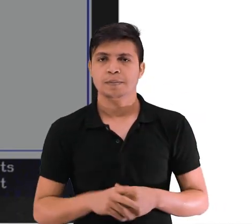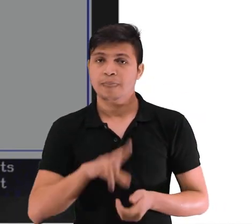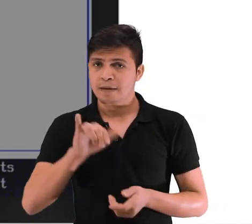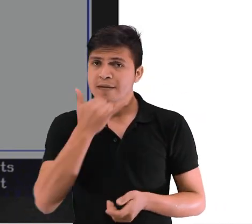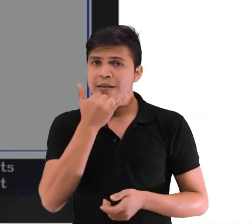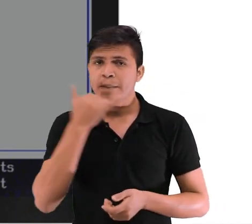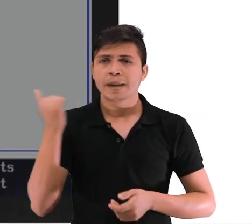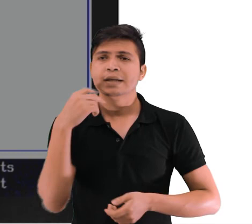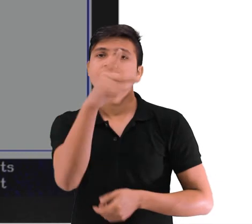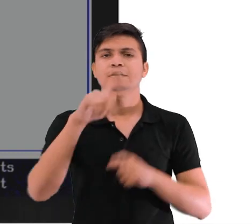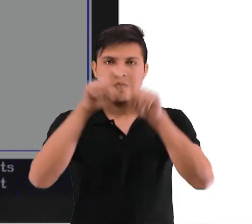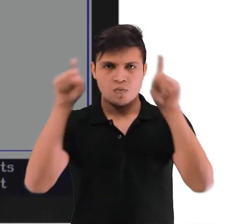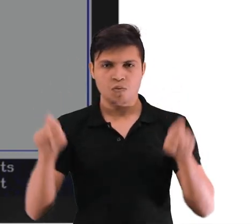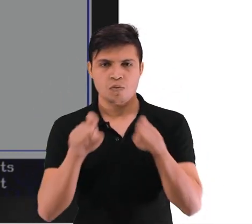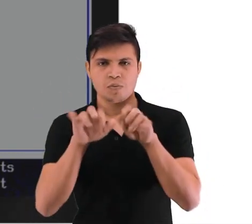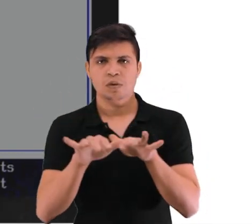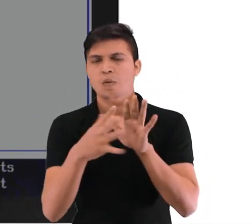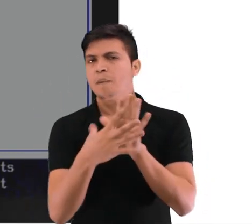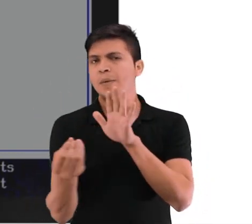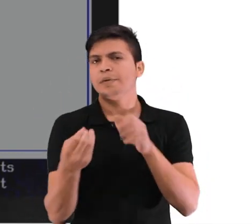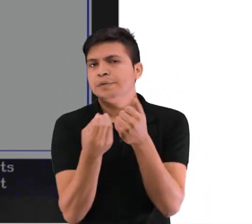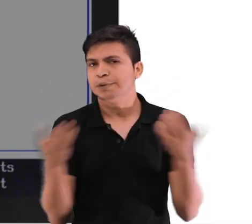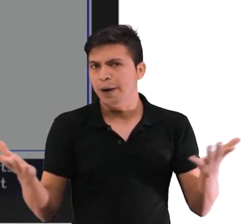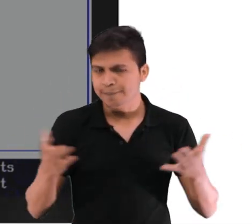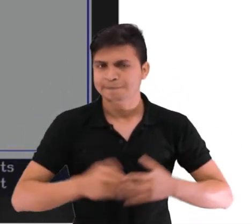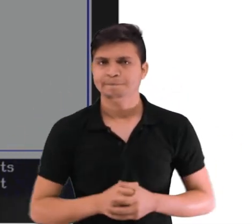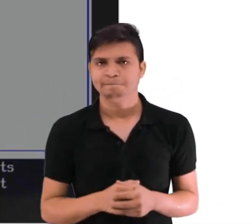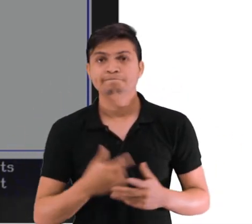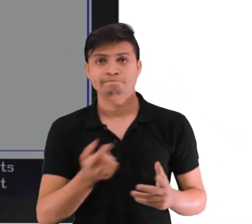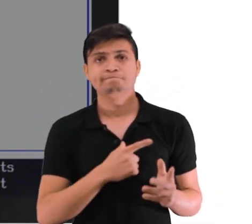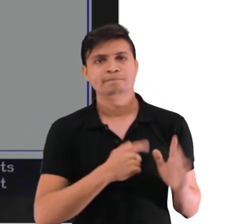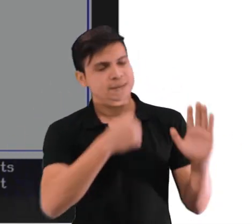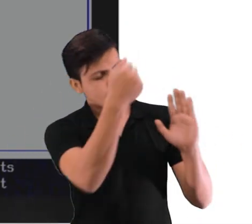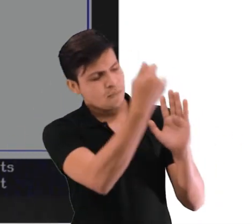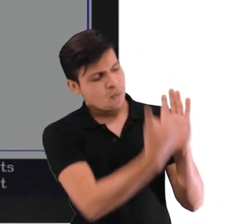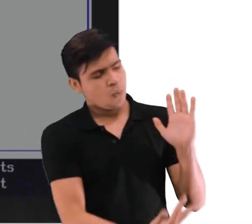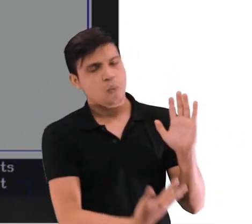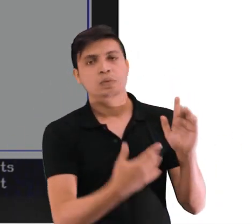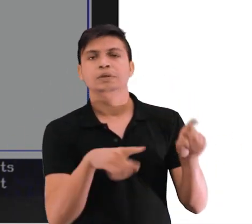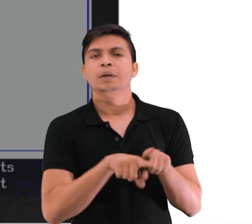seu computador, do modelo. Nós temos as opções. No